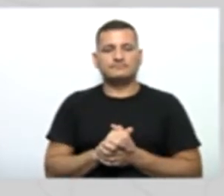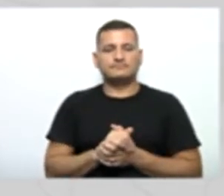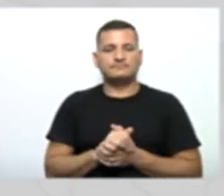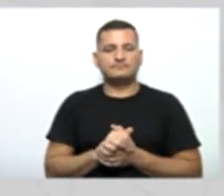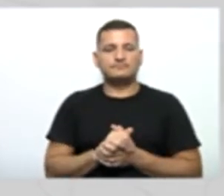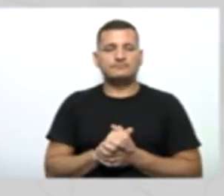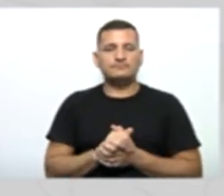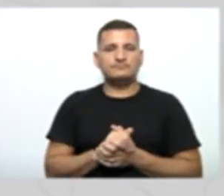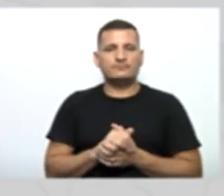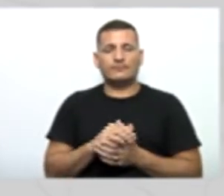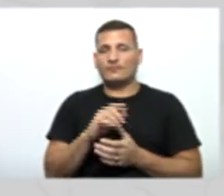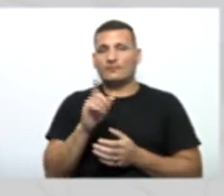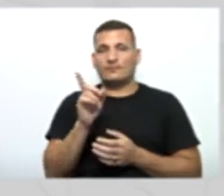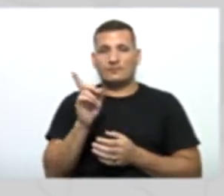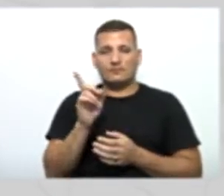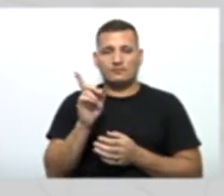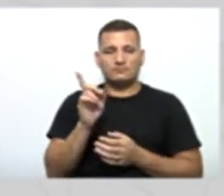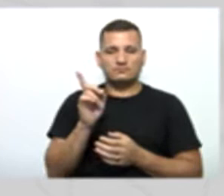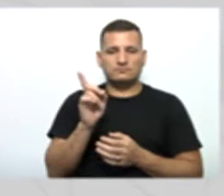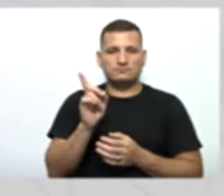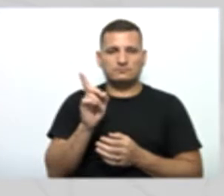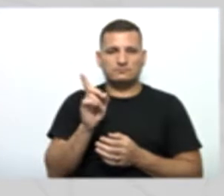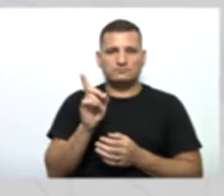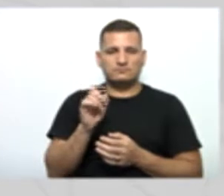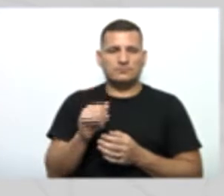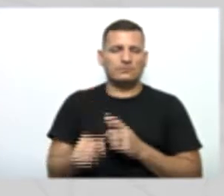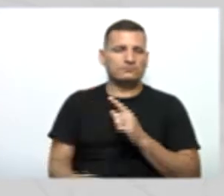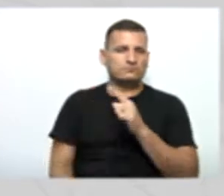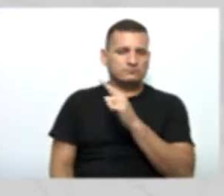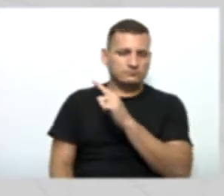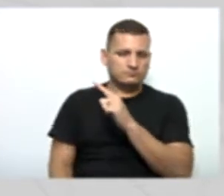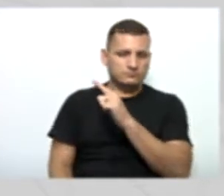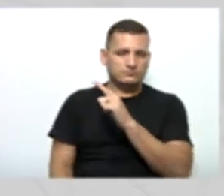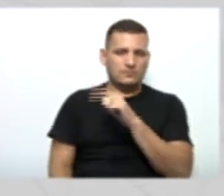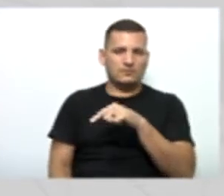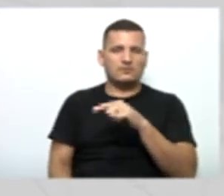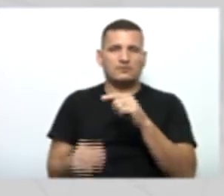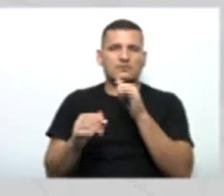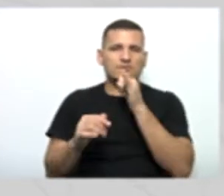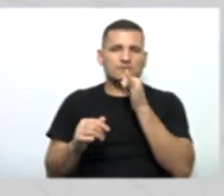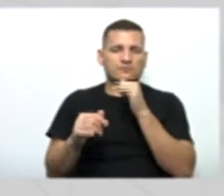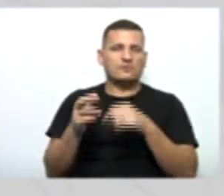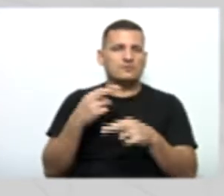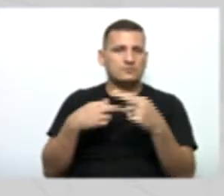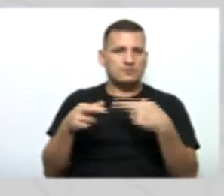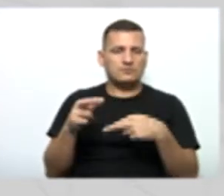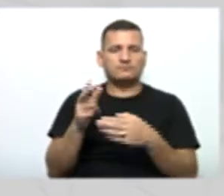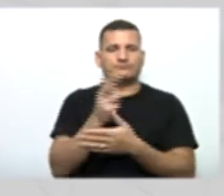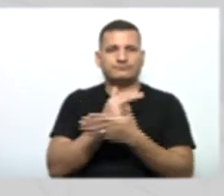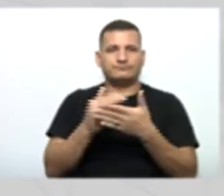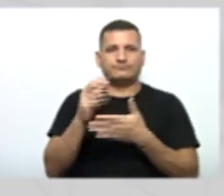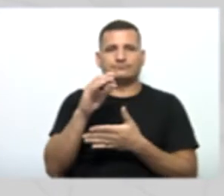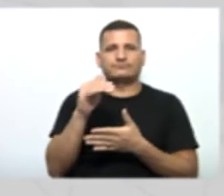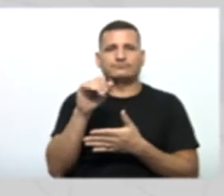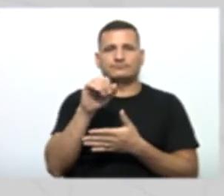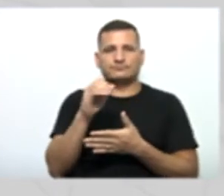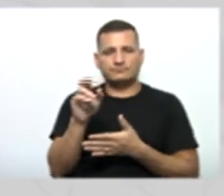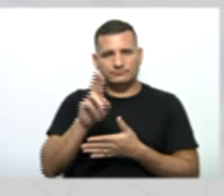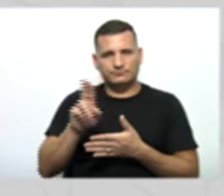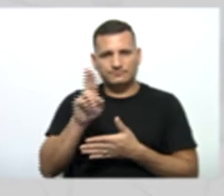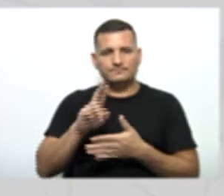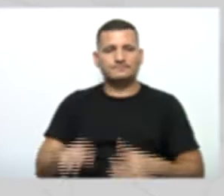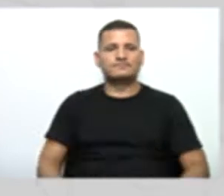são relacionamentos do quê? Dos casos de uso, ok? Então vamos lá, continuando